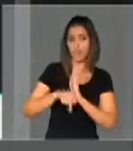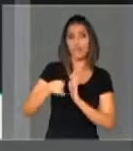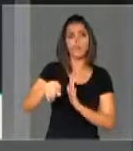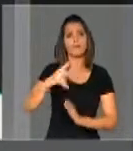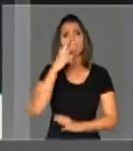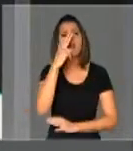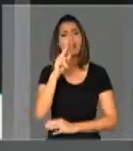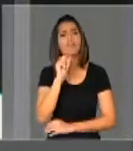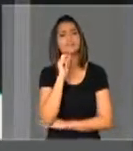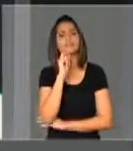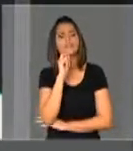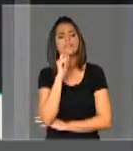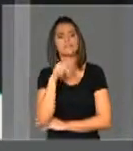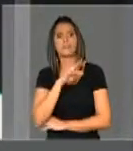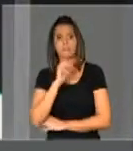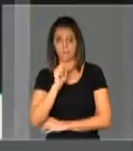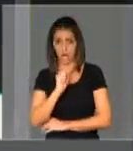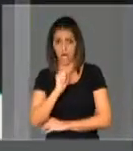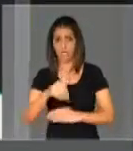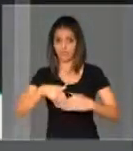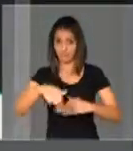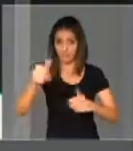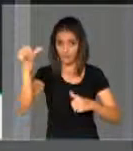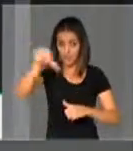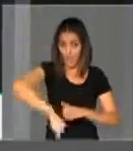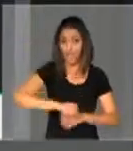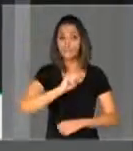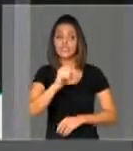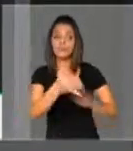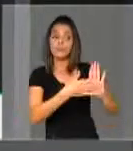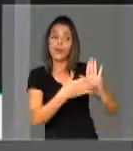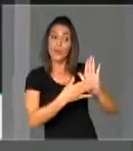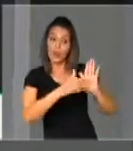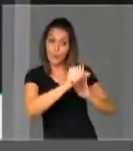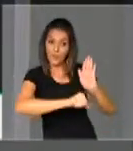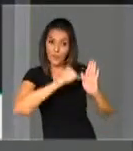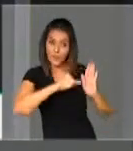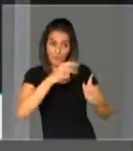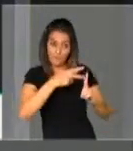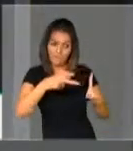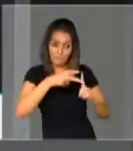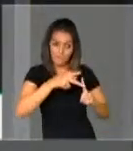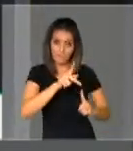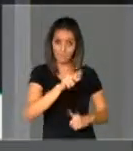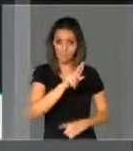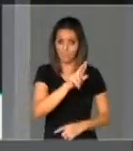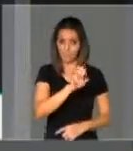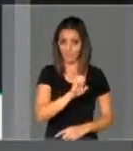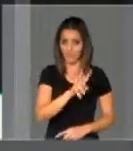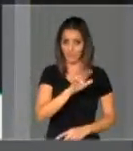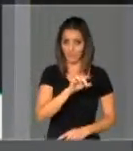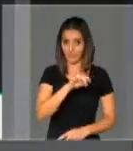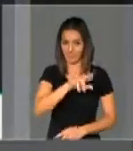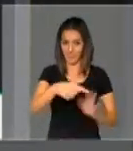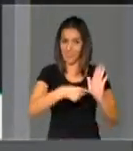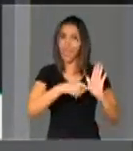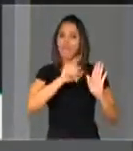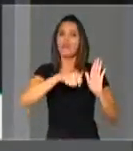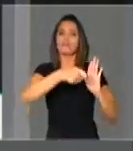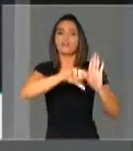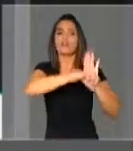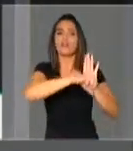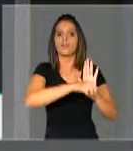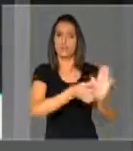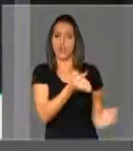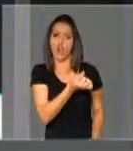menos um prenúncio do que poderá acontecer se a reforma da Previdência criminosa, injusta